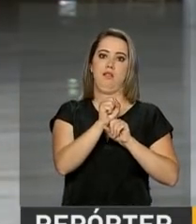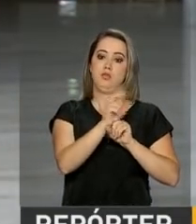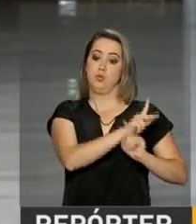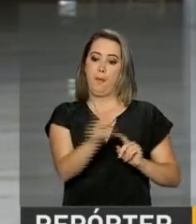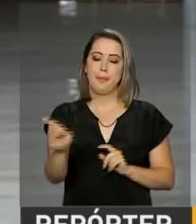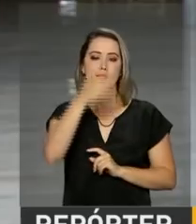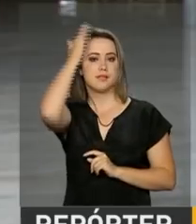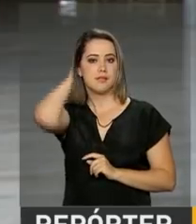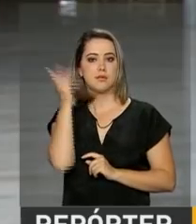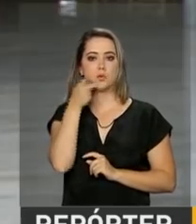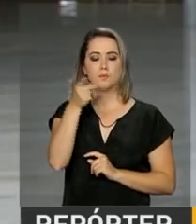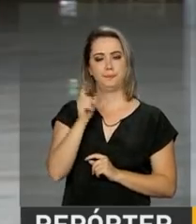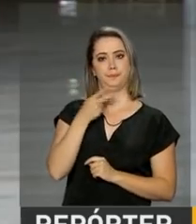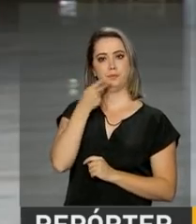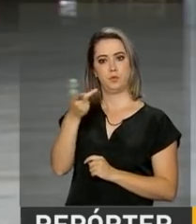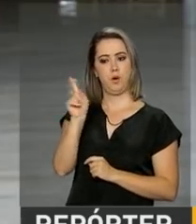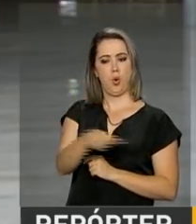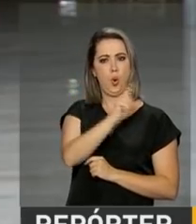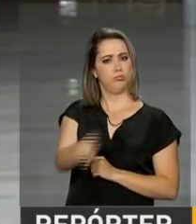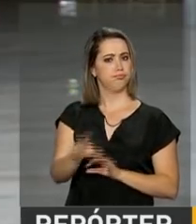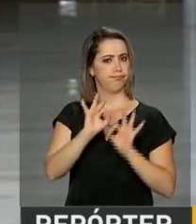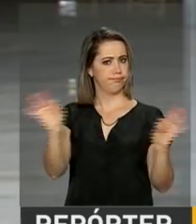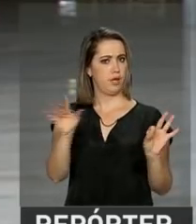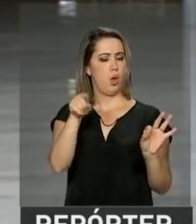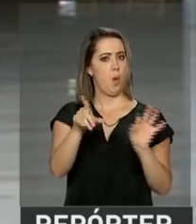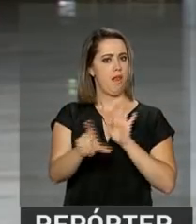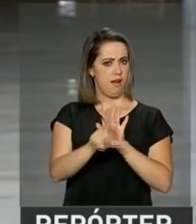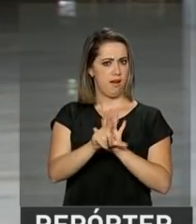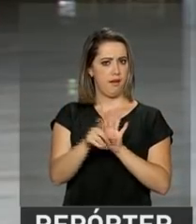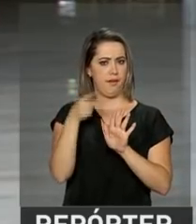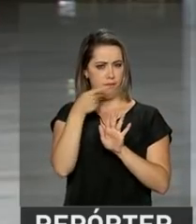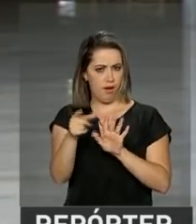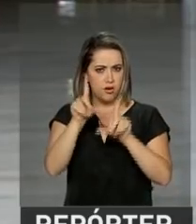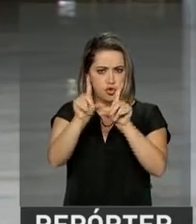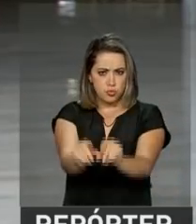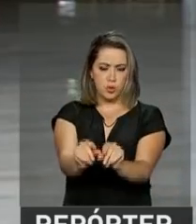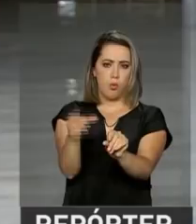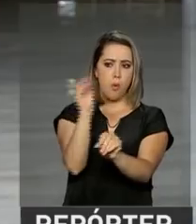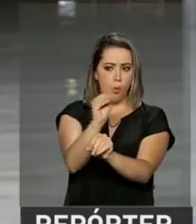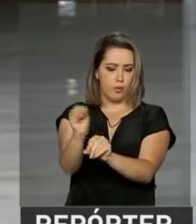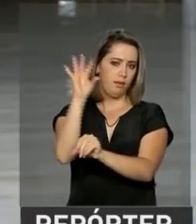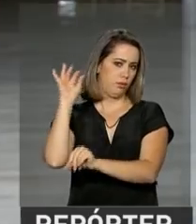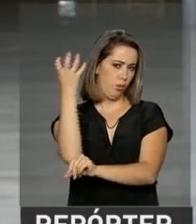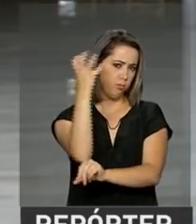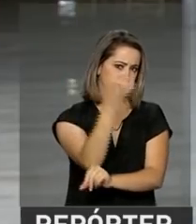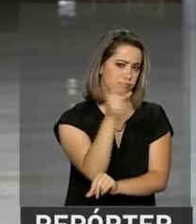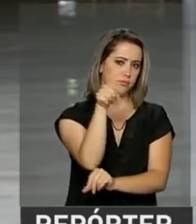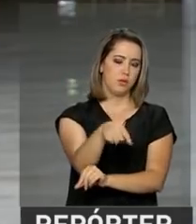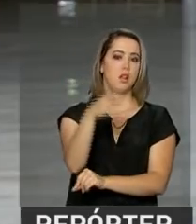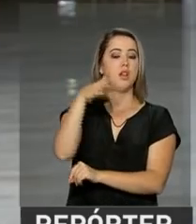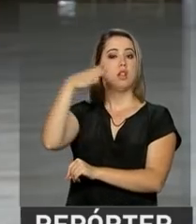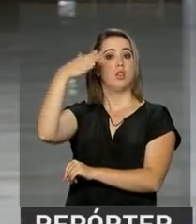Michel Temer anunciou hoje que vetou medidas provisórias que reduziriam áreas de proteção florestal no estado